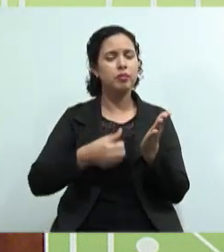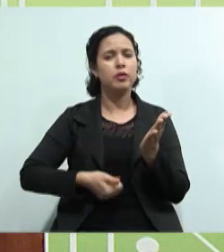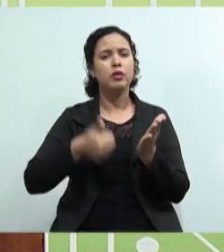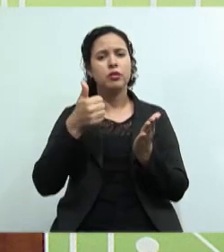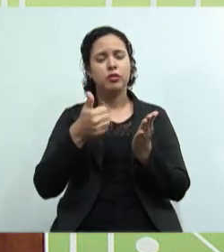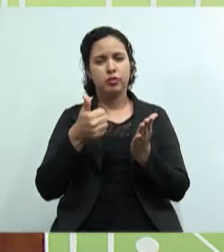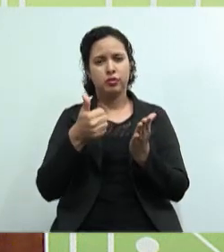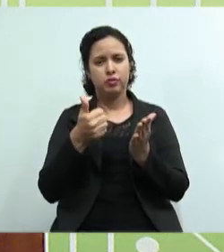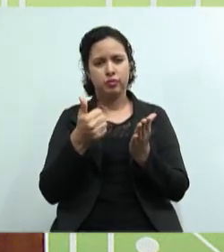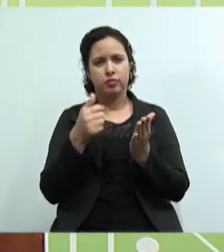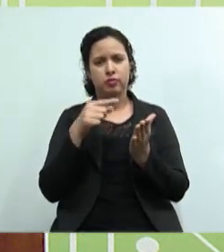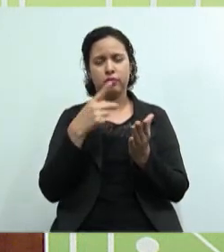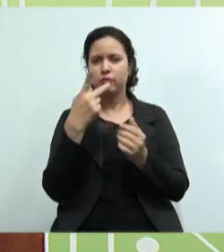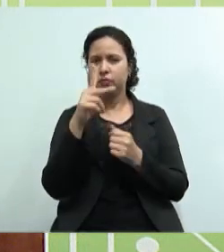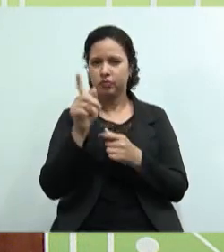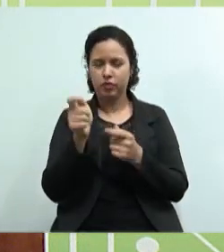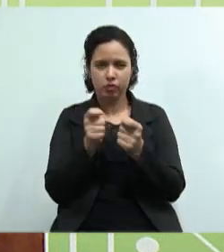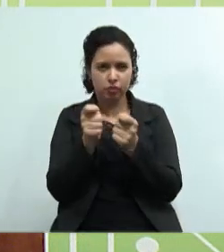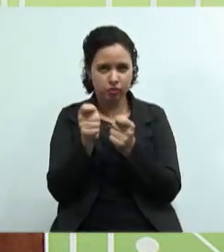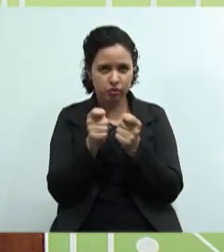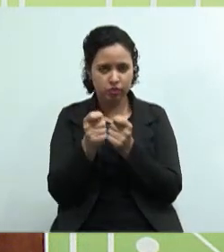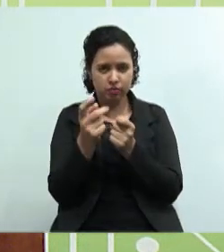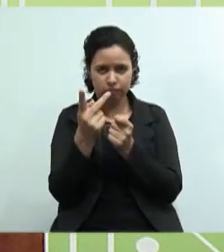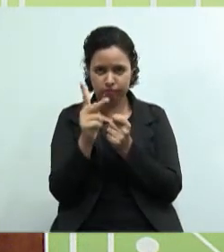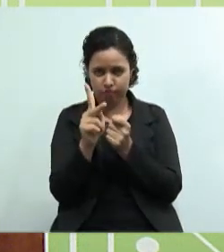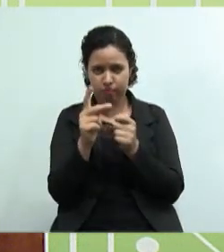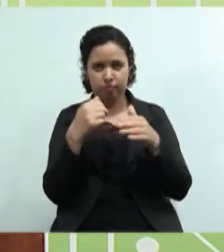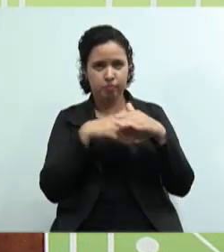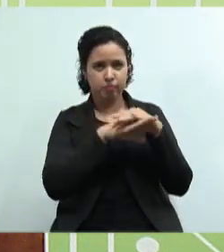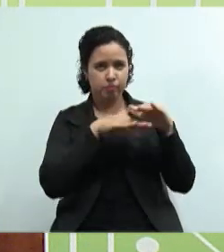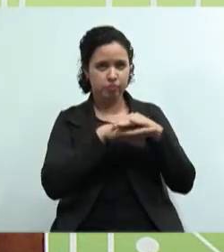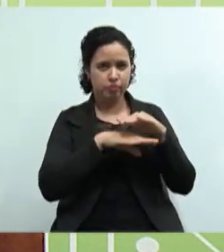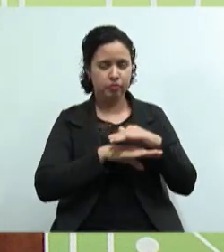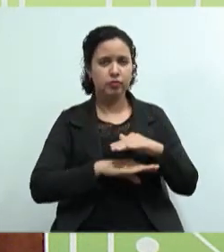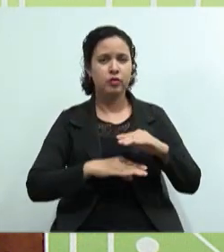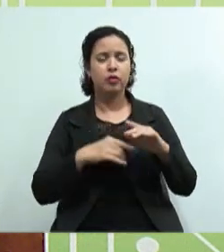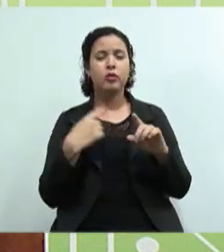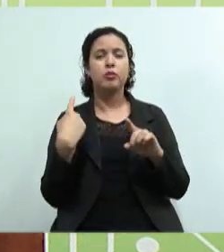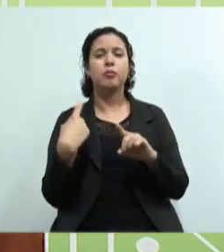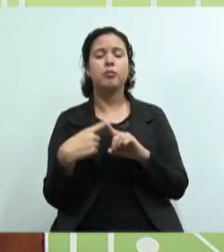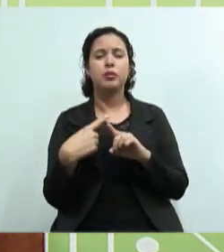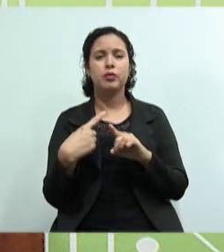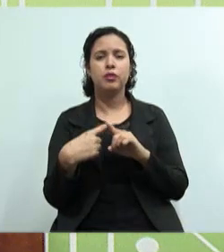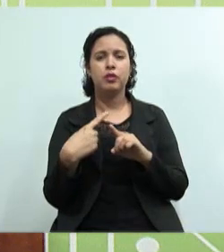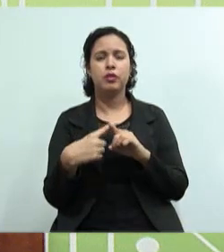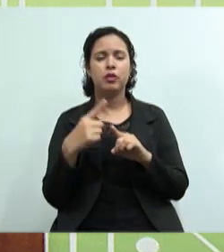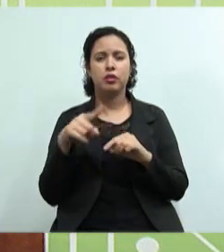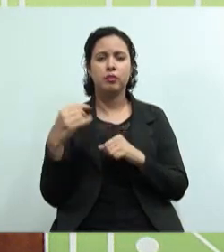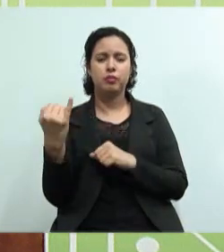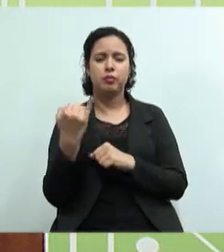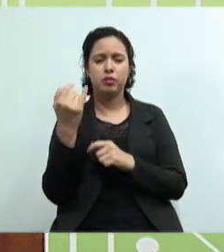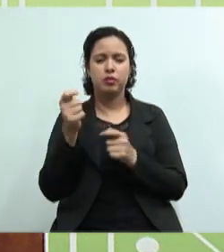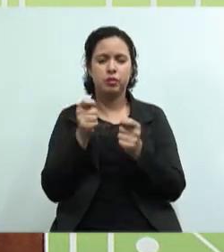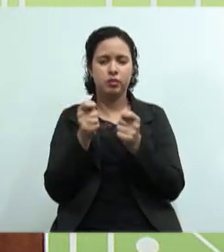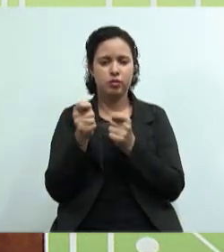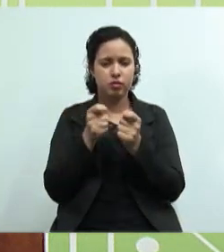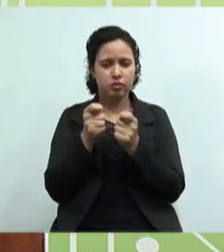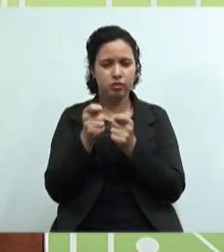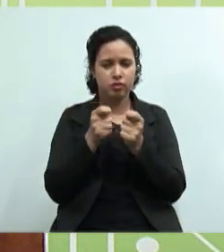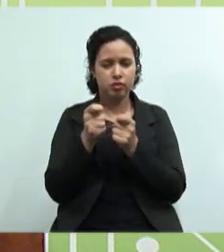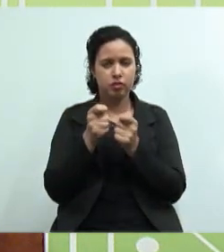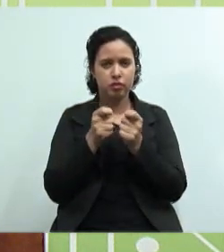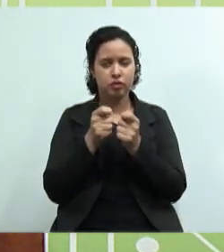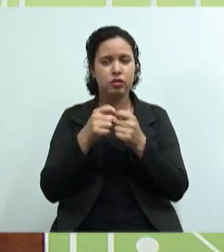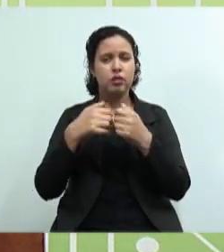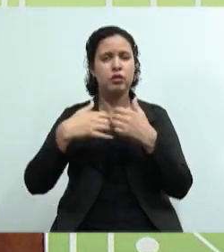você controlar o seu estoque. E por que é importante, né, professora Rucirlane, controlar o estoque? A professora